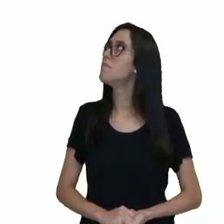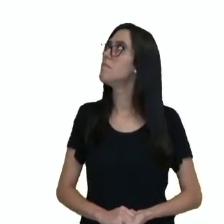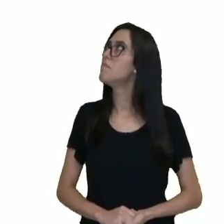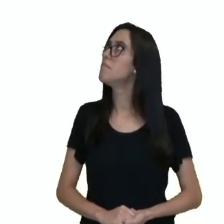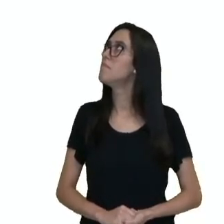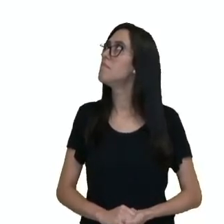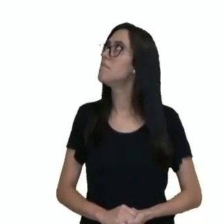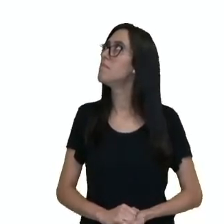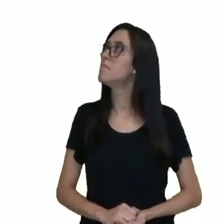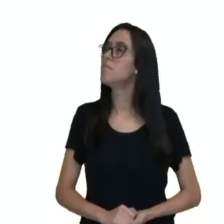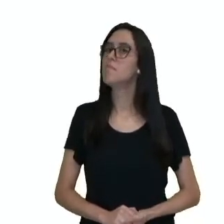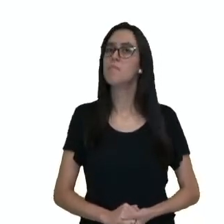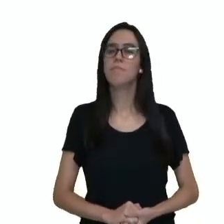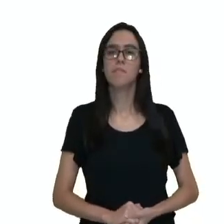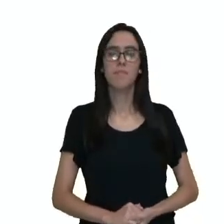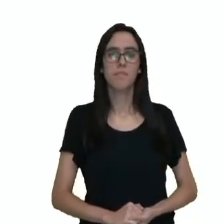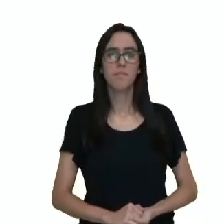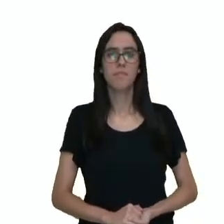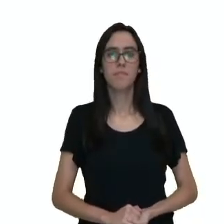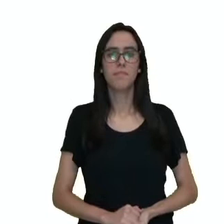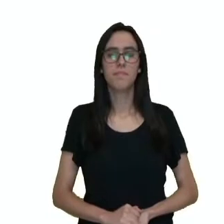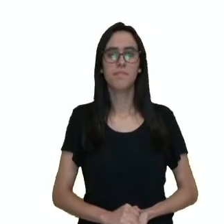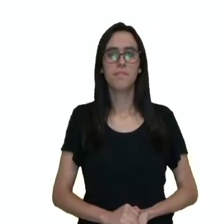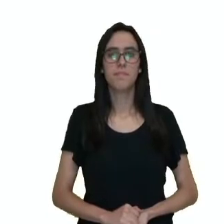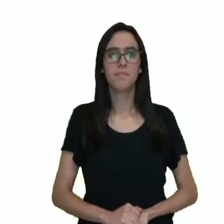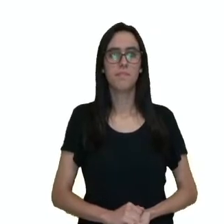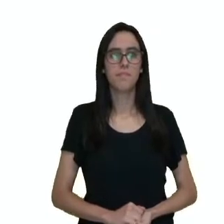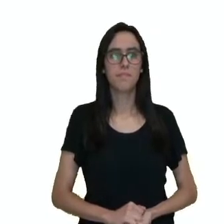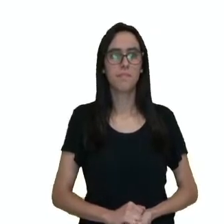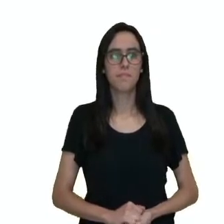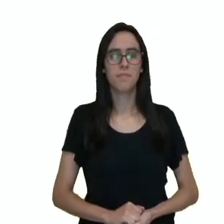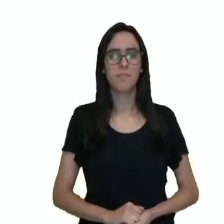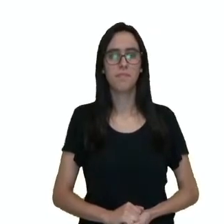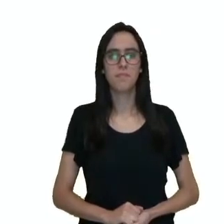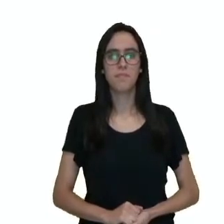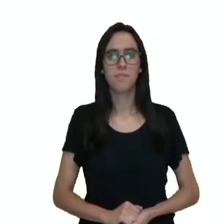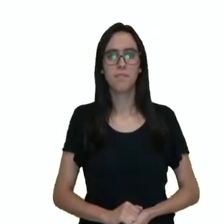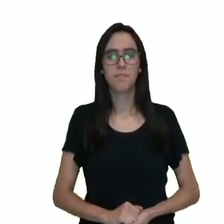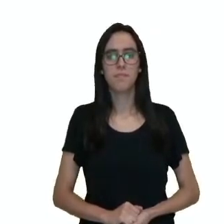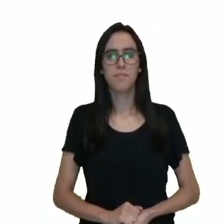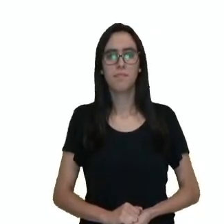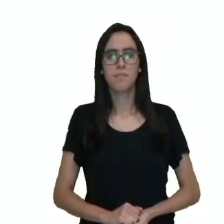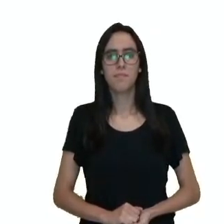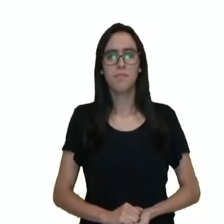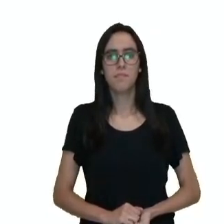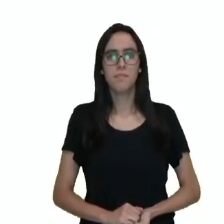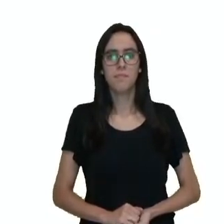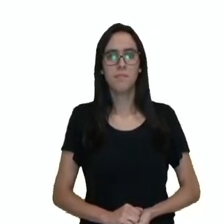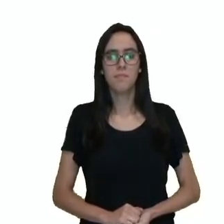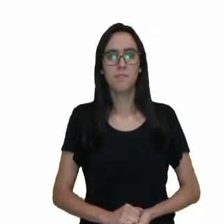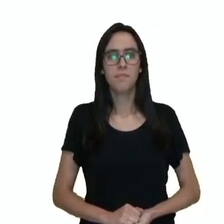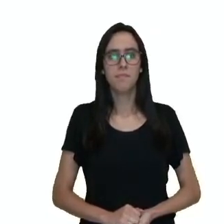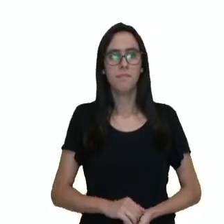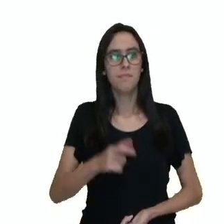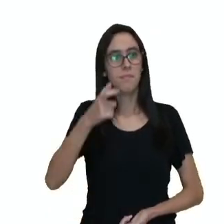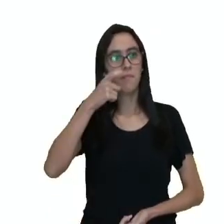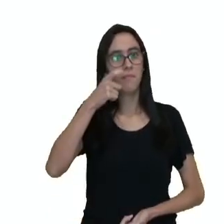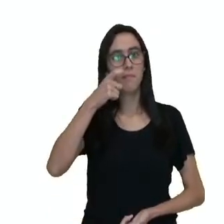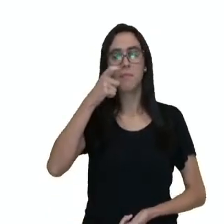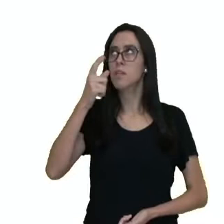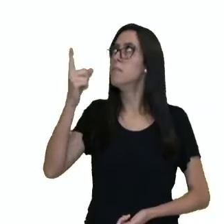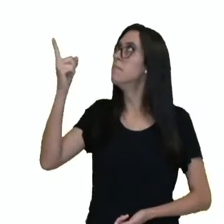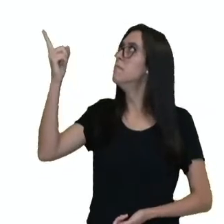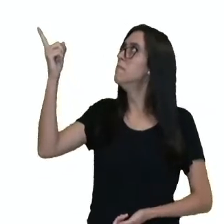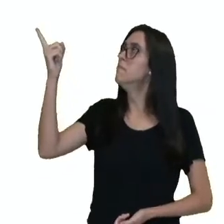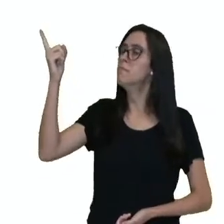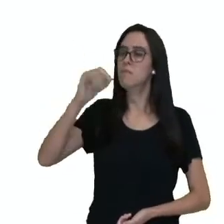H de hada, fada, né? I de isla, J, jirafa. Observe a escrita dessa palavra,